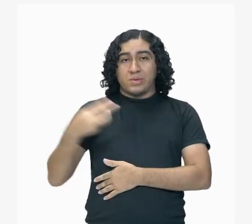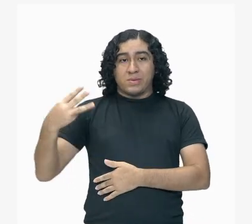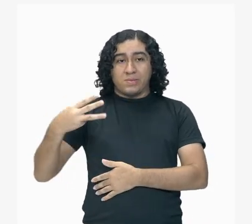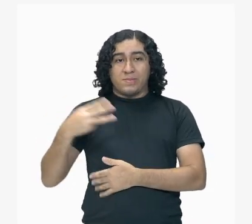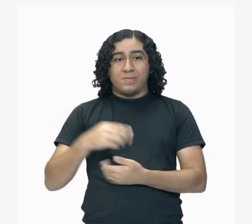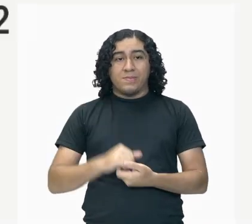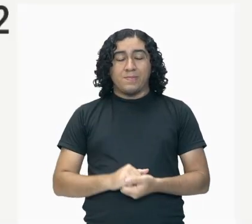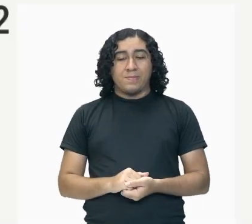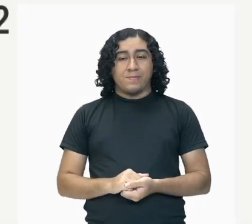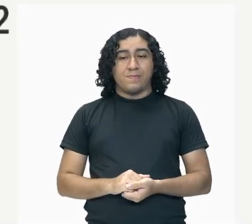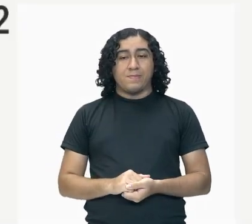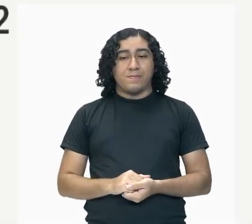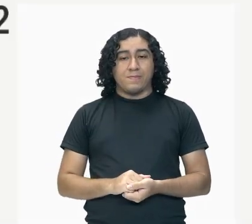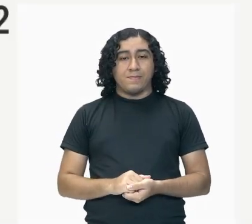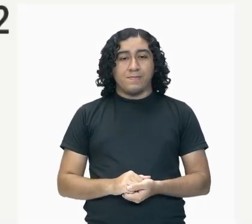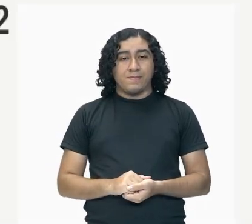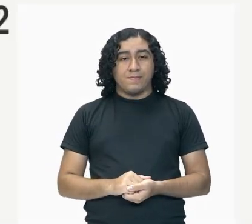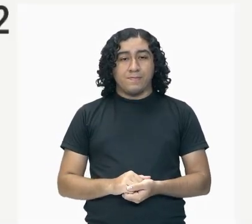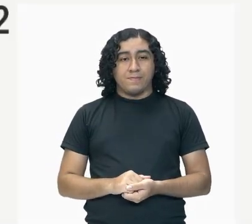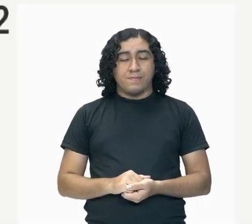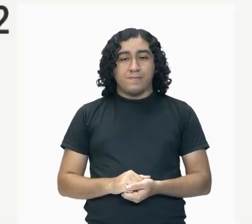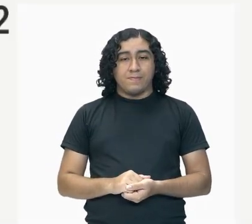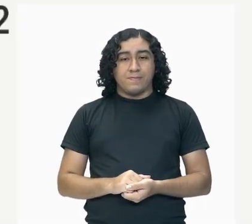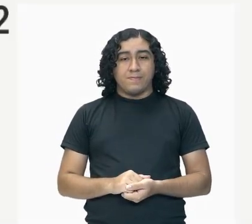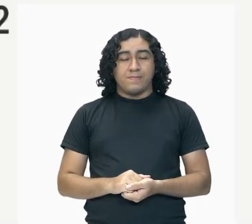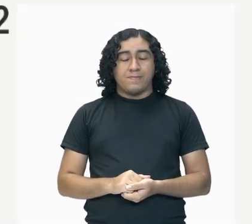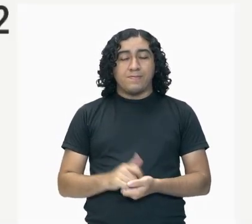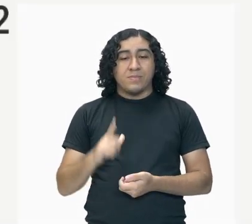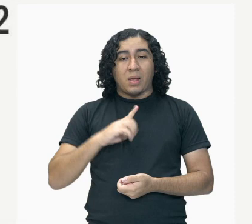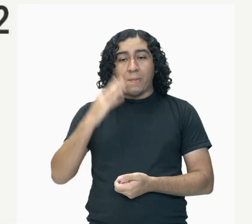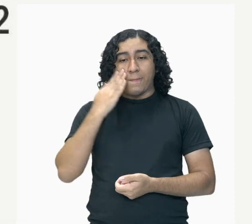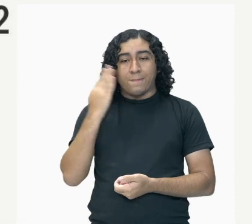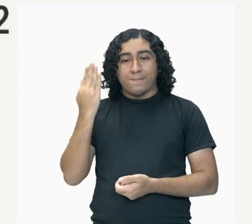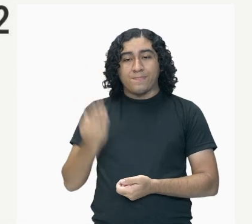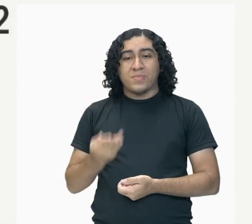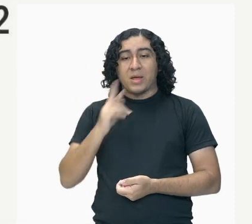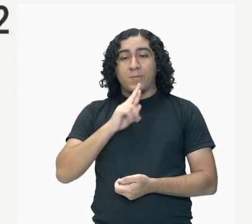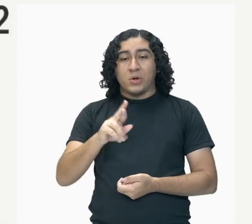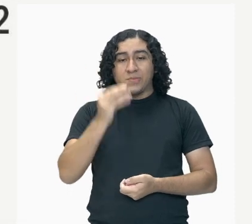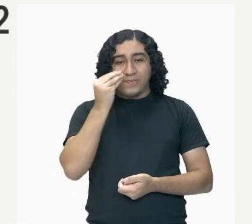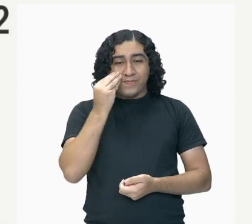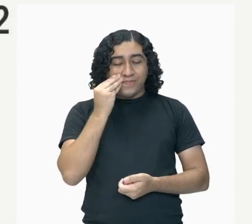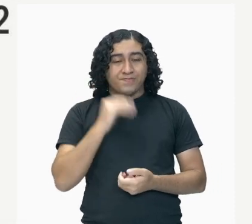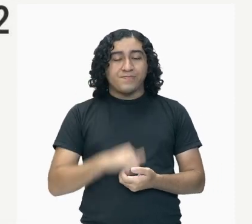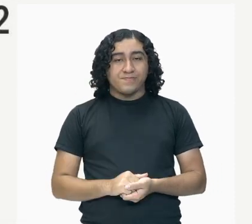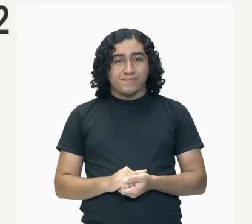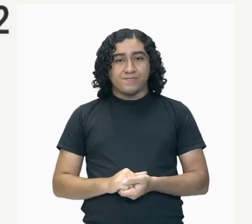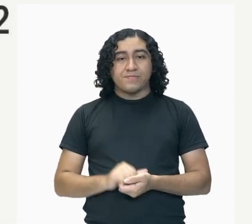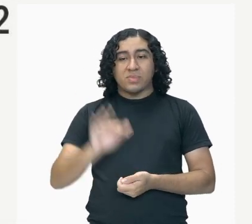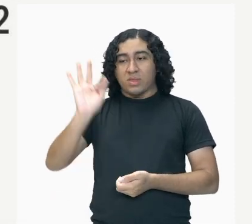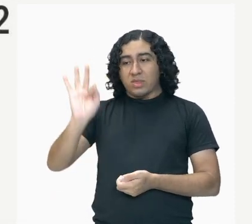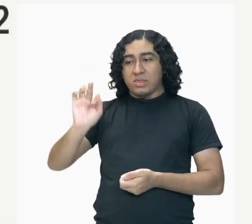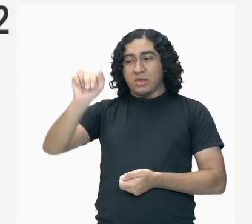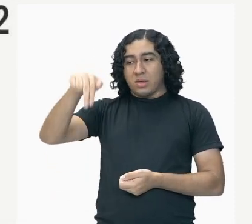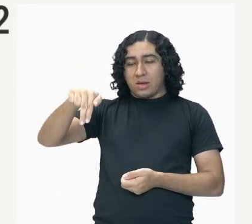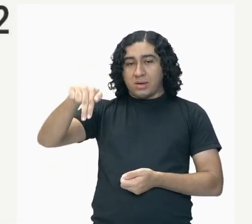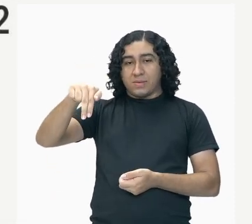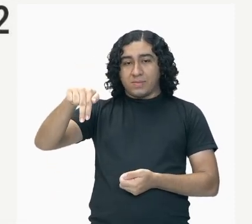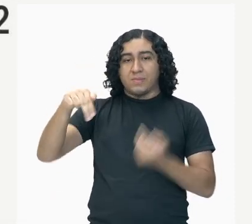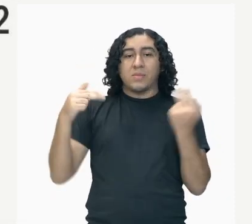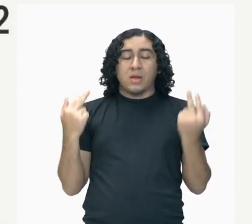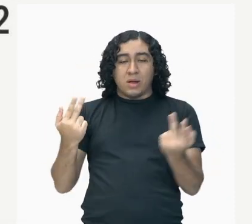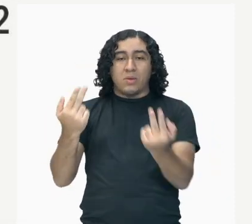três e aqui pessoal nós temos a solução olha aqui a nossa expressão né frequência fundamental